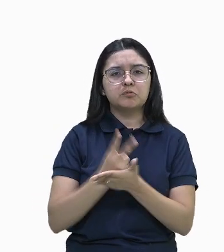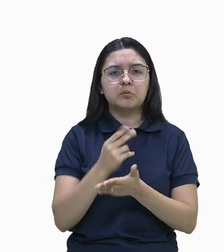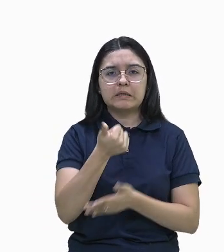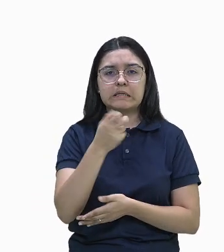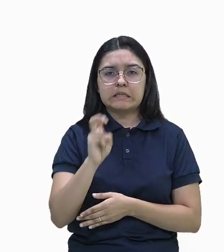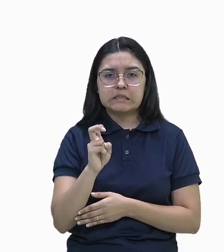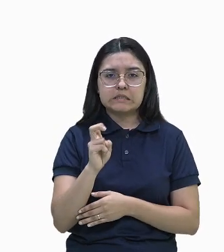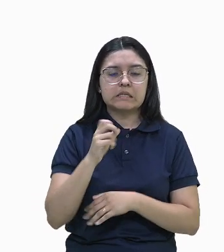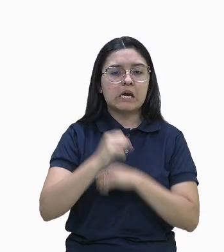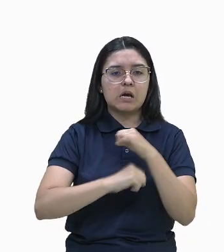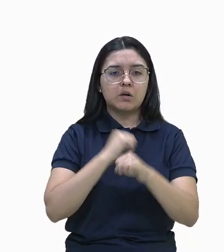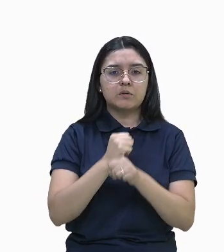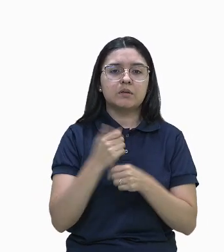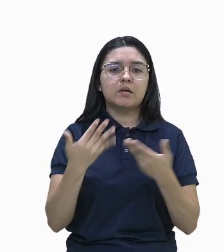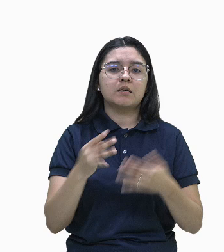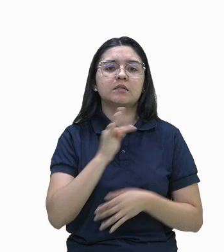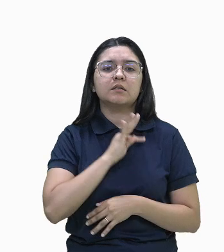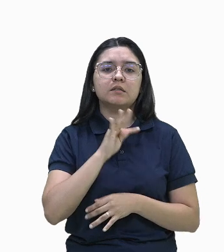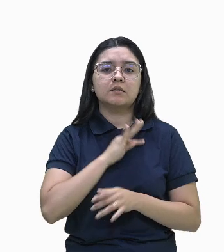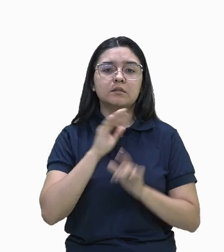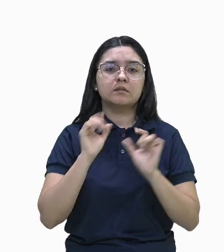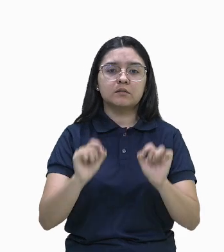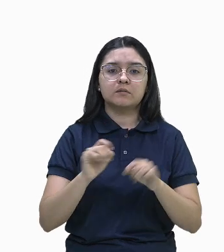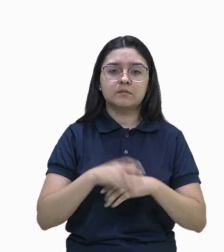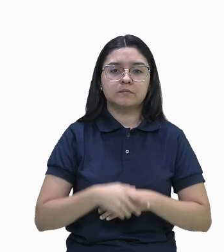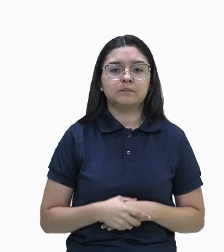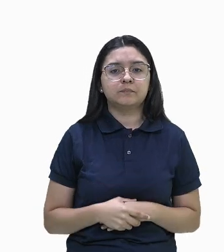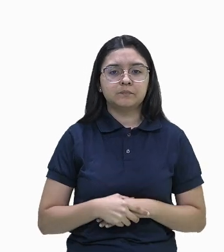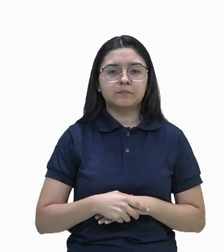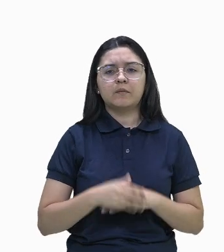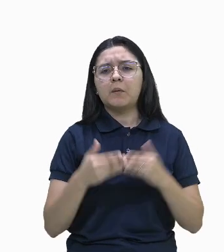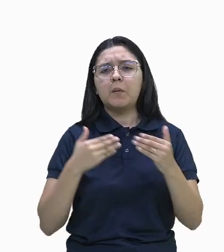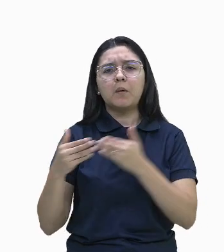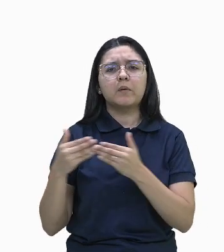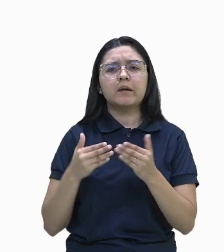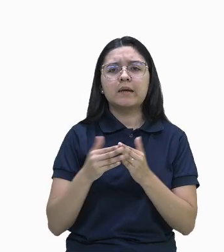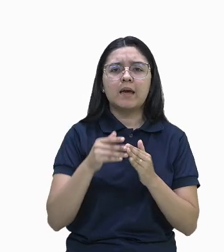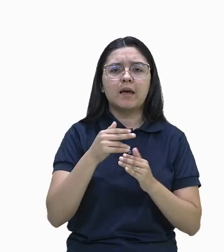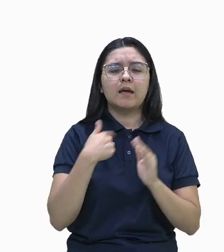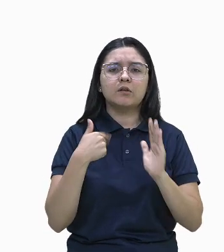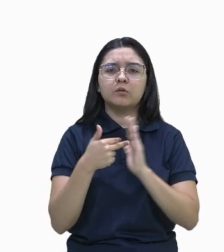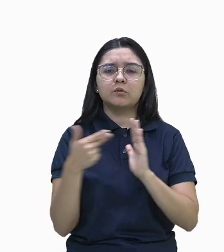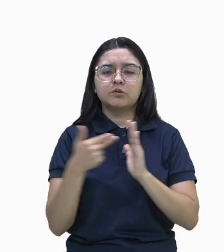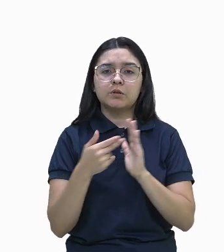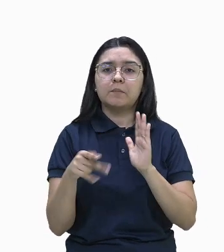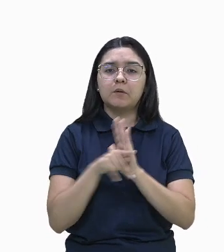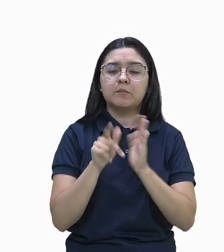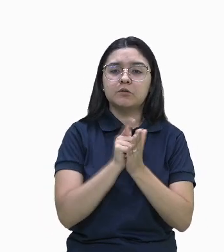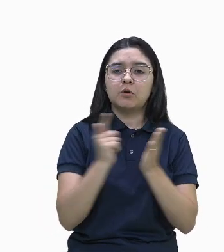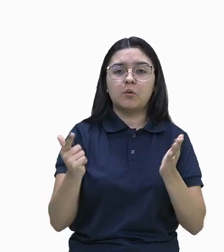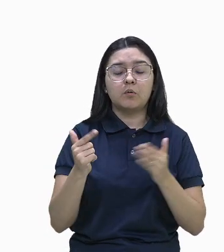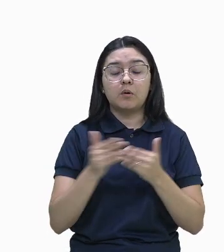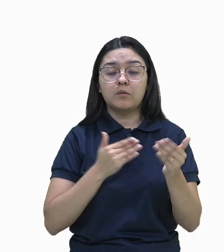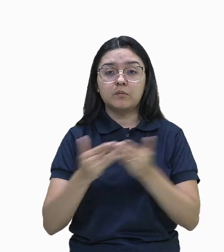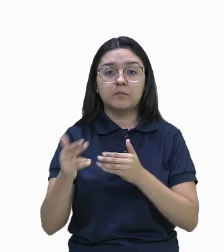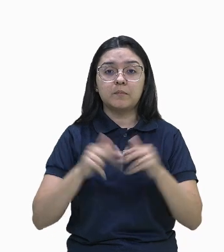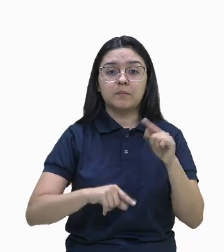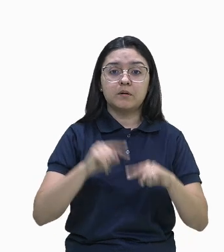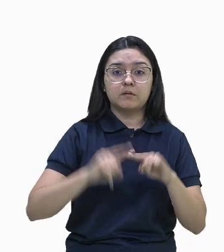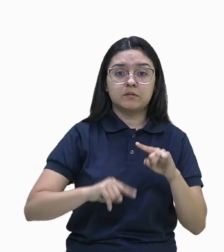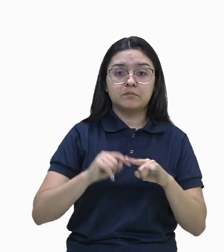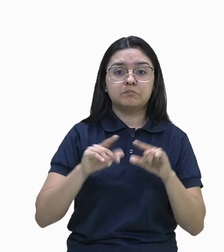Essa técnica pretende que se transforme quaisquer notícia de jornal ou qualquer outro material